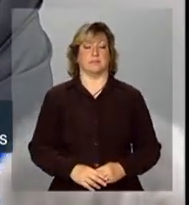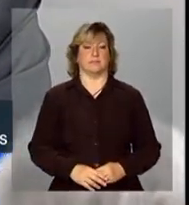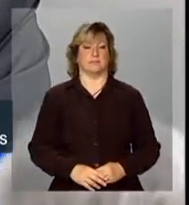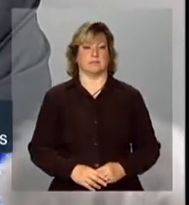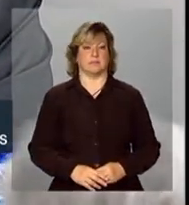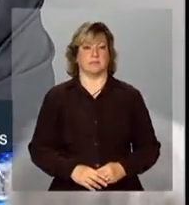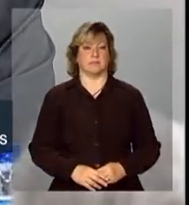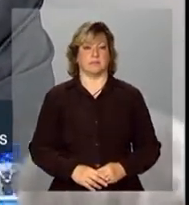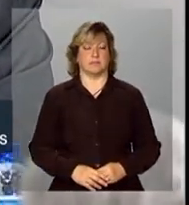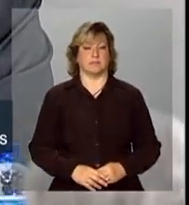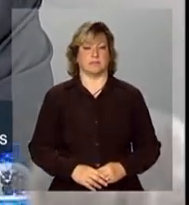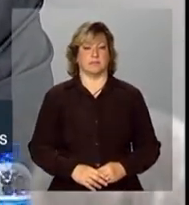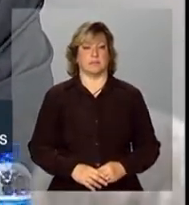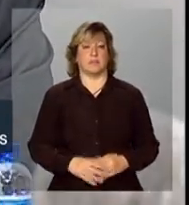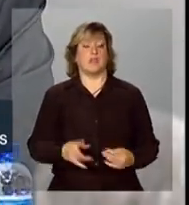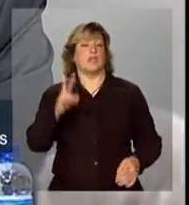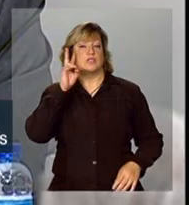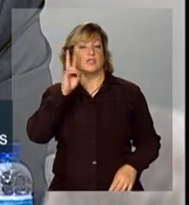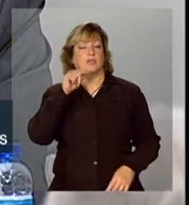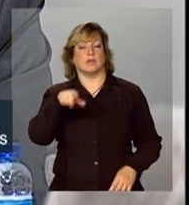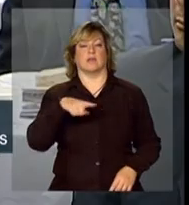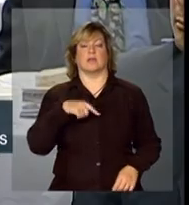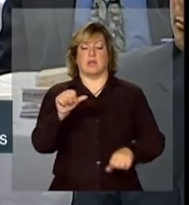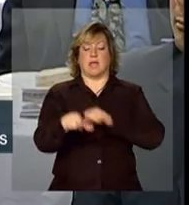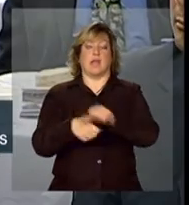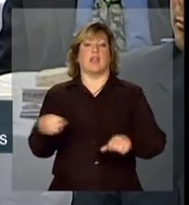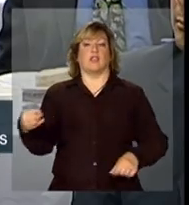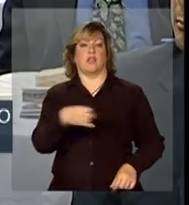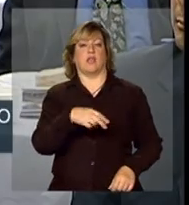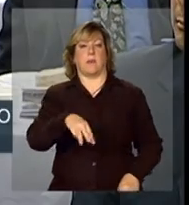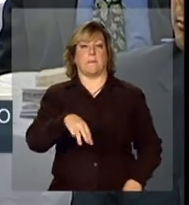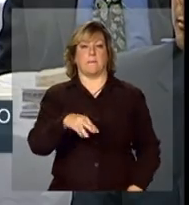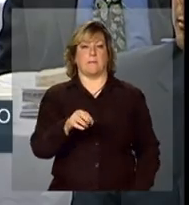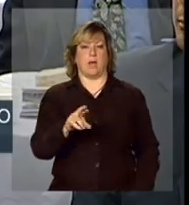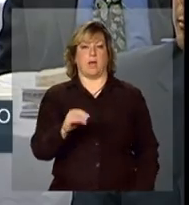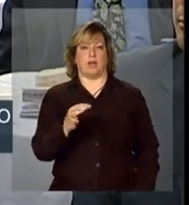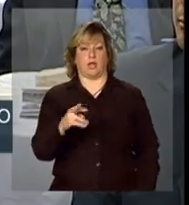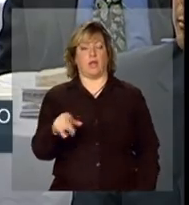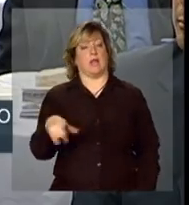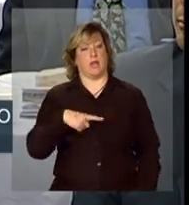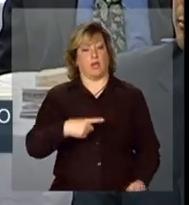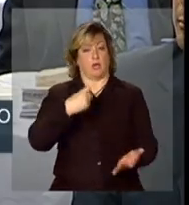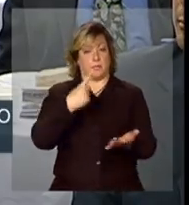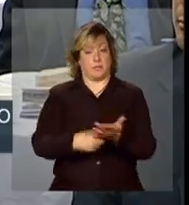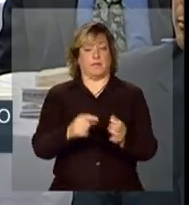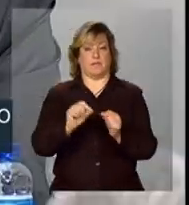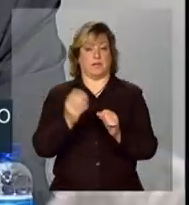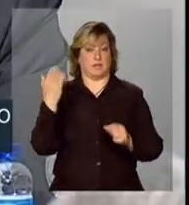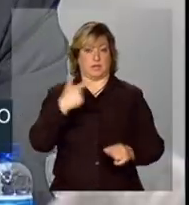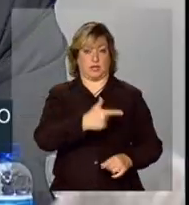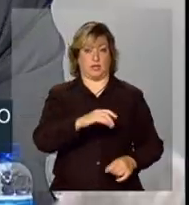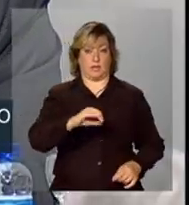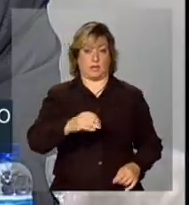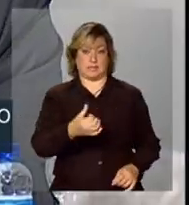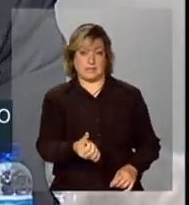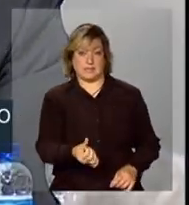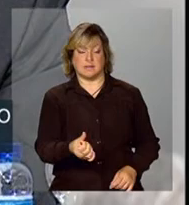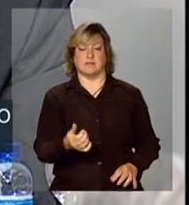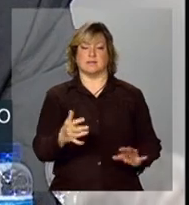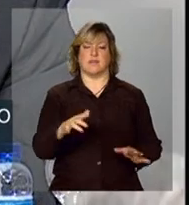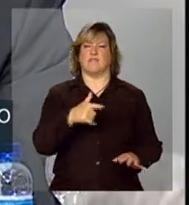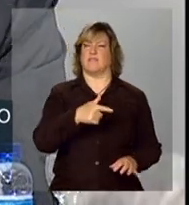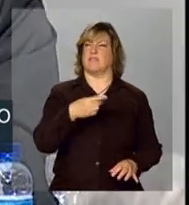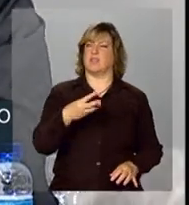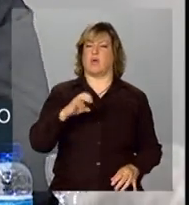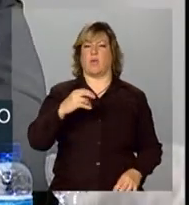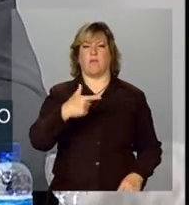E vamos para a renovação da moratória. O compromisso foi selado em 2006, 23 ou 24 de